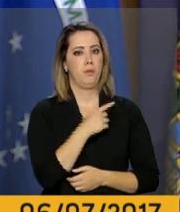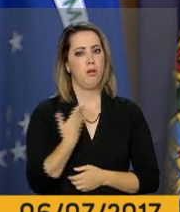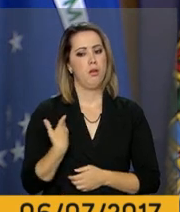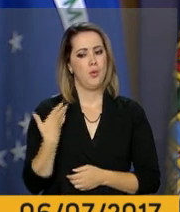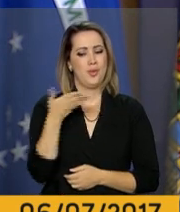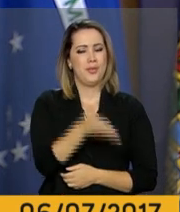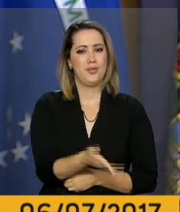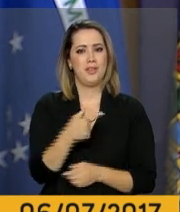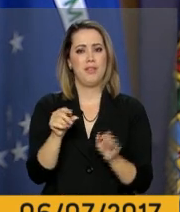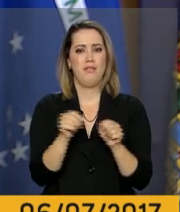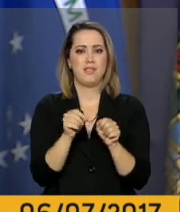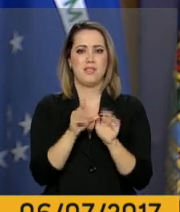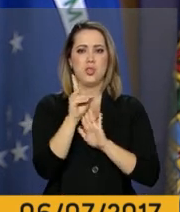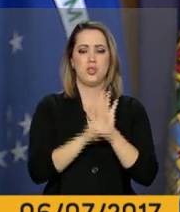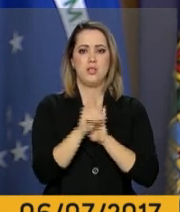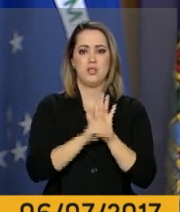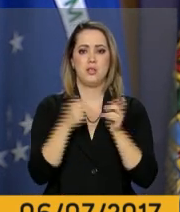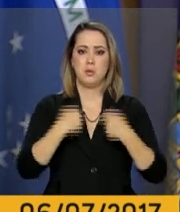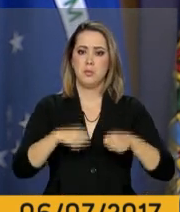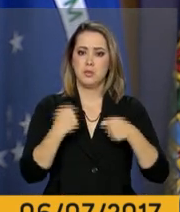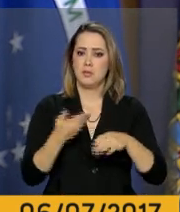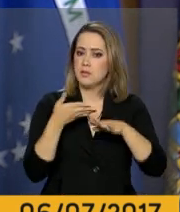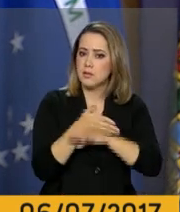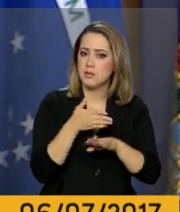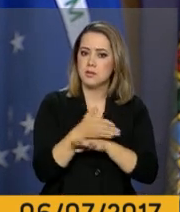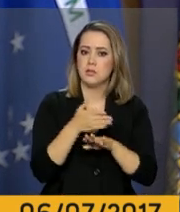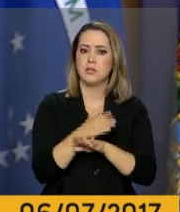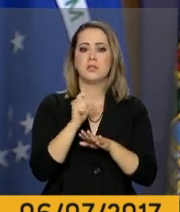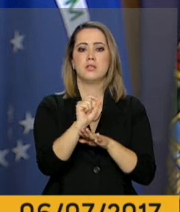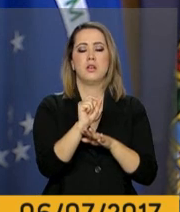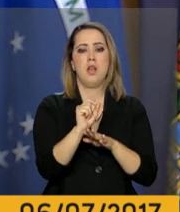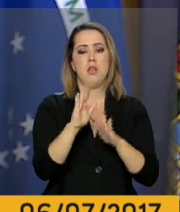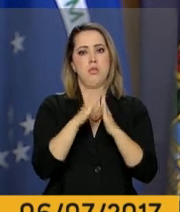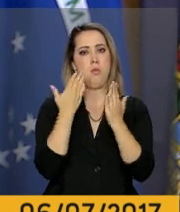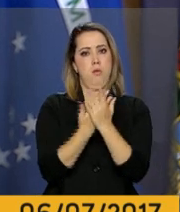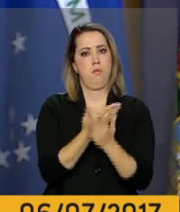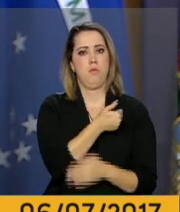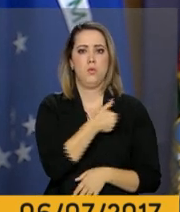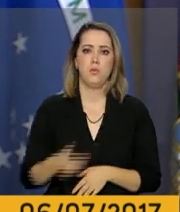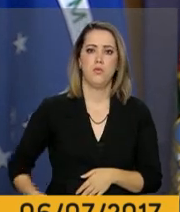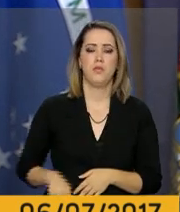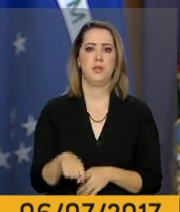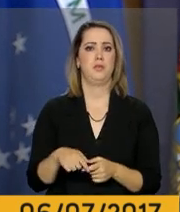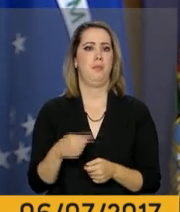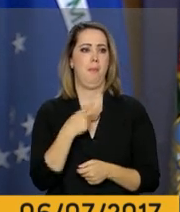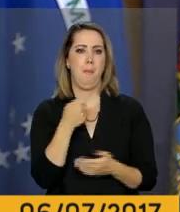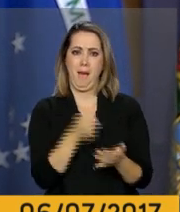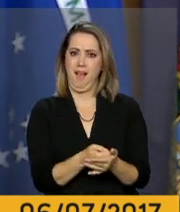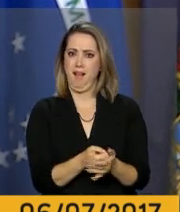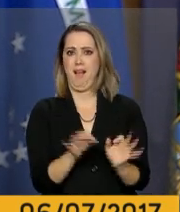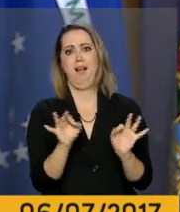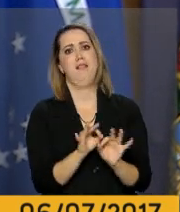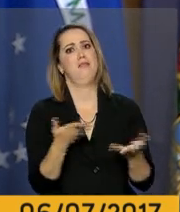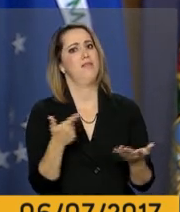que entrar numa faculdade pública porque não tinha como sair do interior que entrava para não pagar a faculdade se tivesse